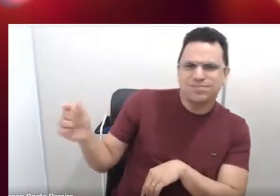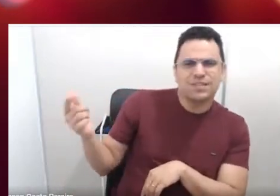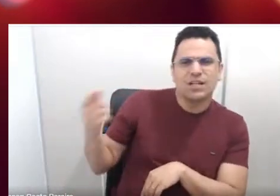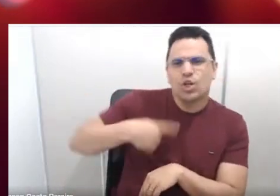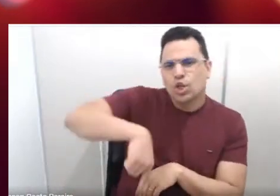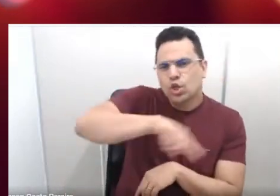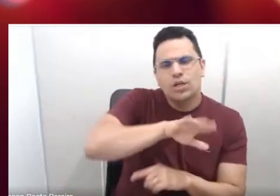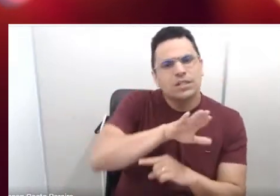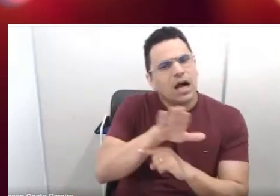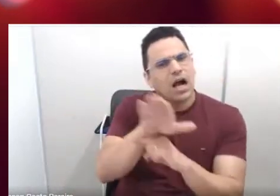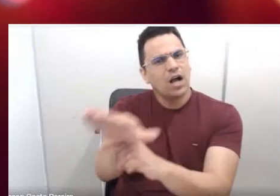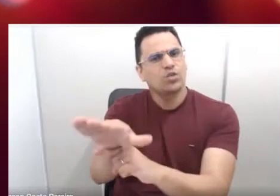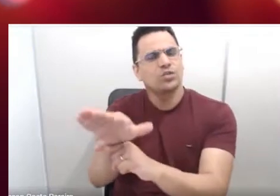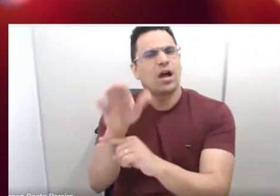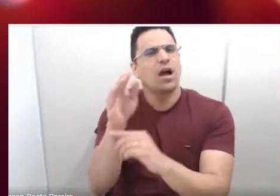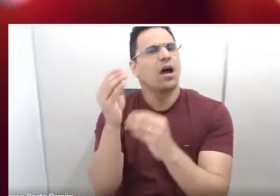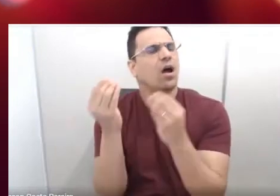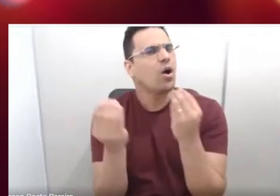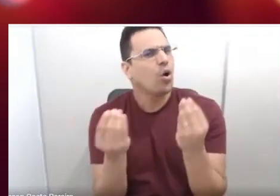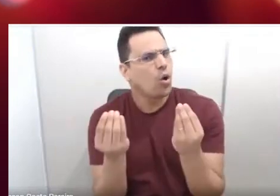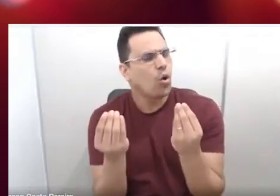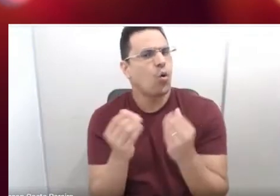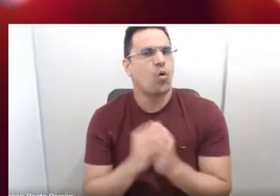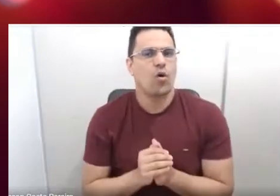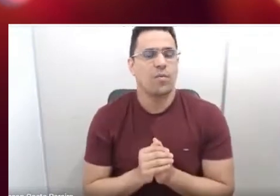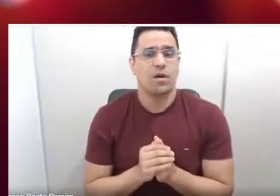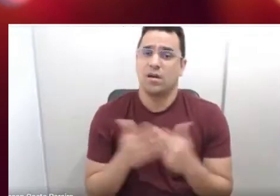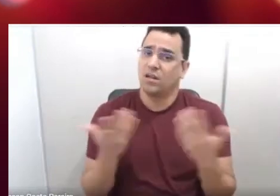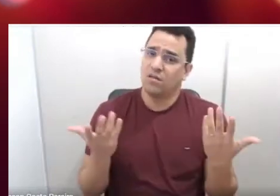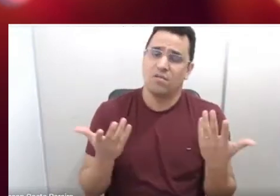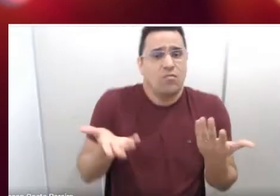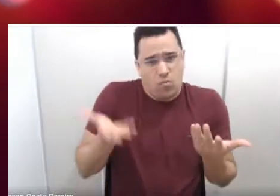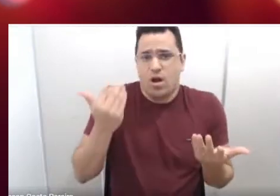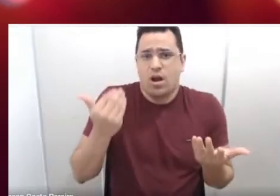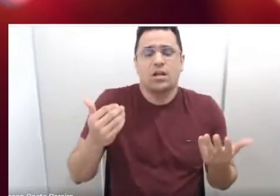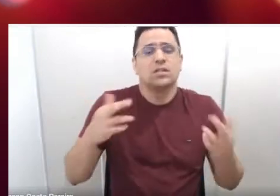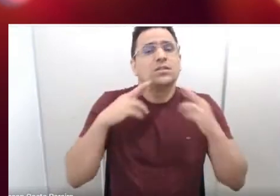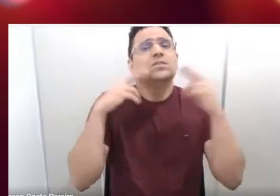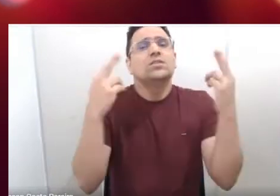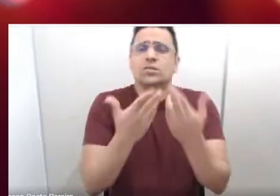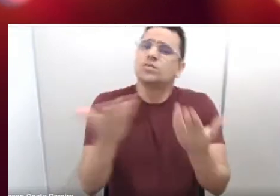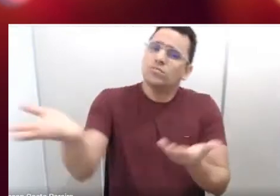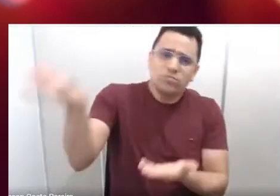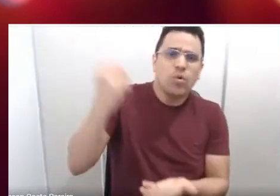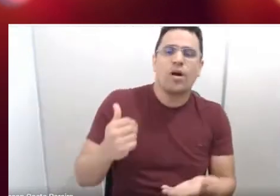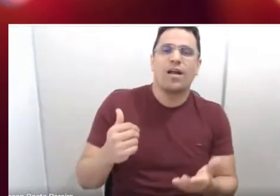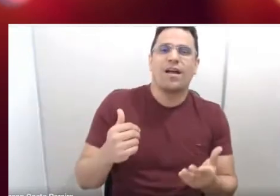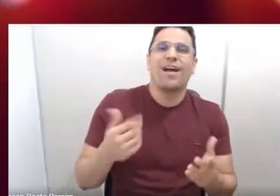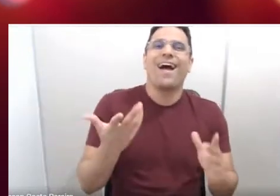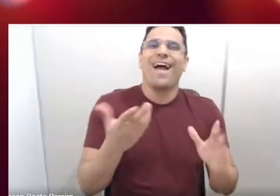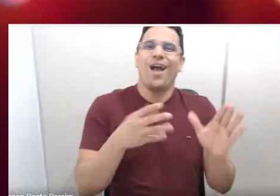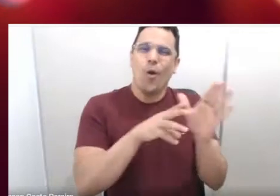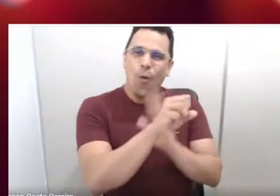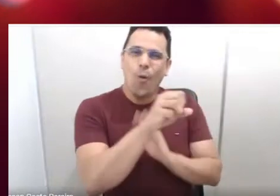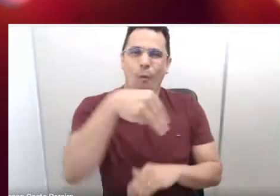institucionalmente, inclusive, né? Então, o Sim. que a gente pode fazer é reunir com a galera. E aí a gente ia de Google Meet, de reunião, que era